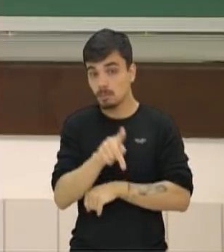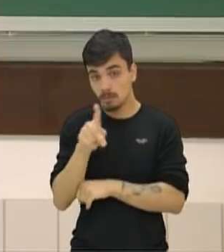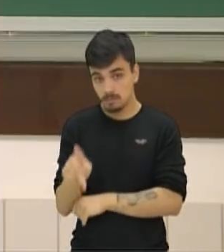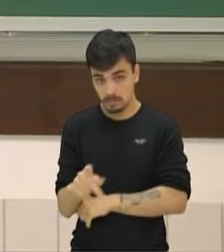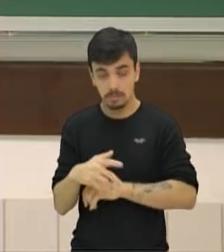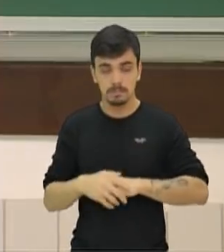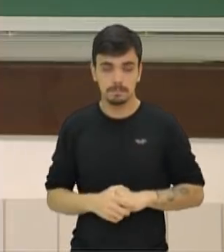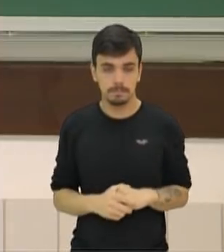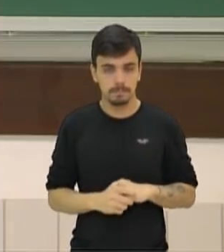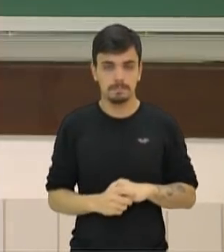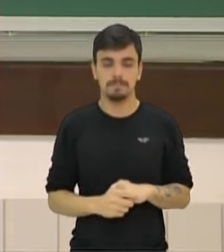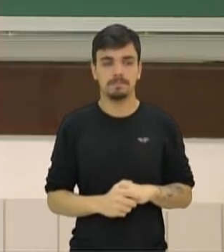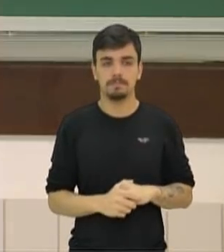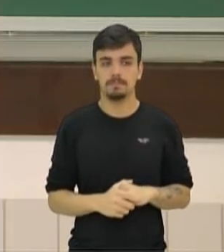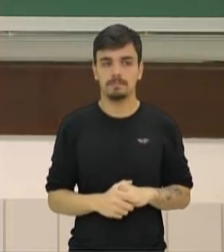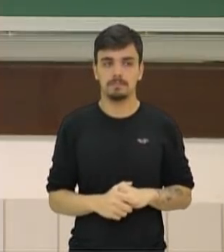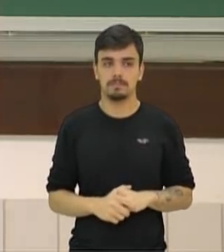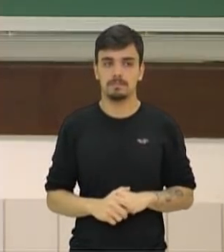né?